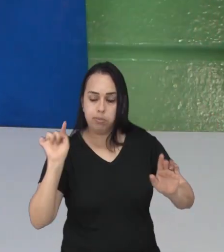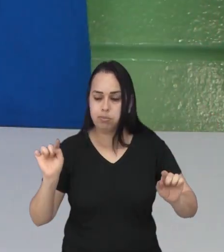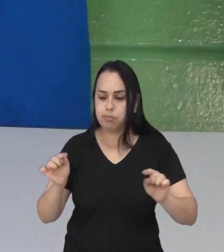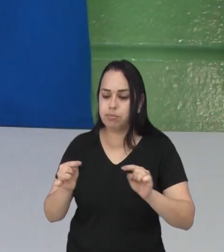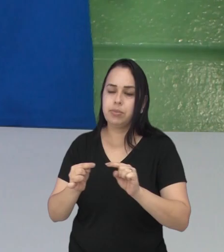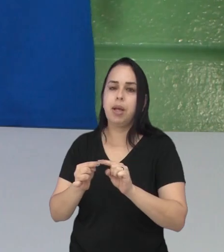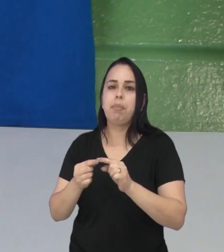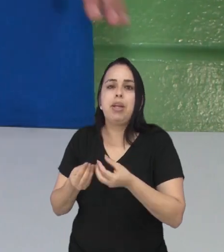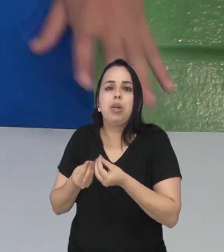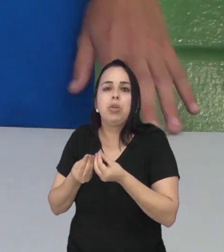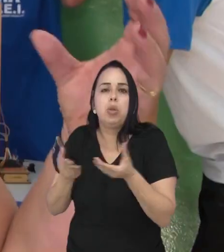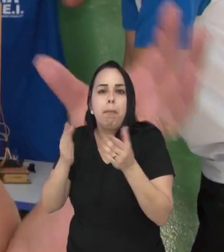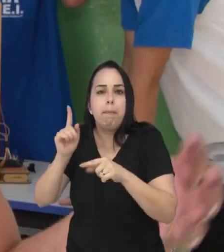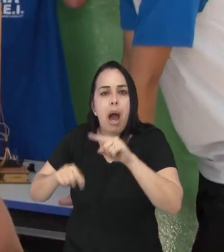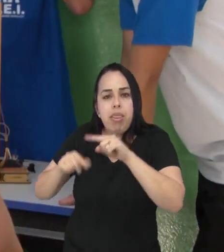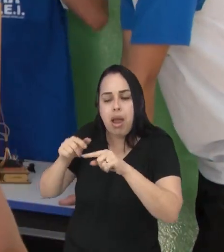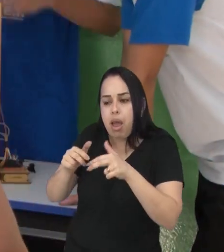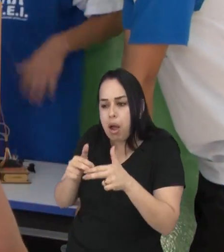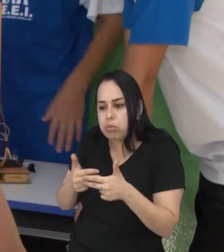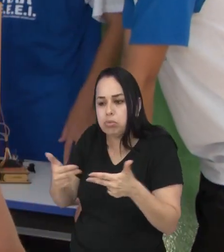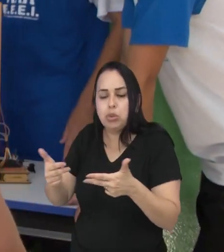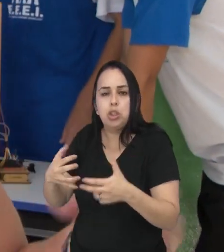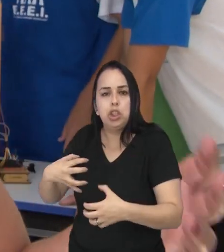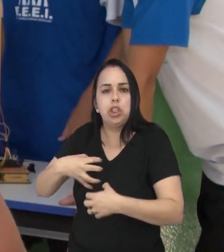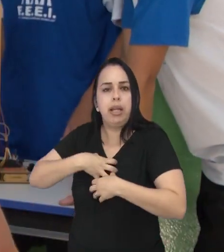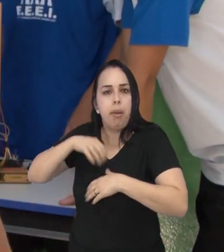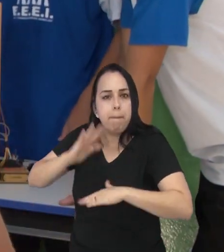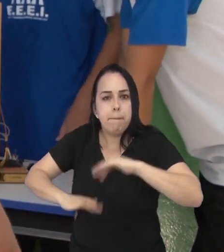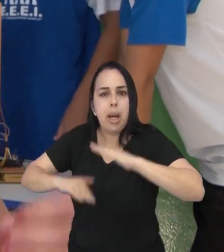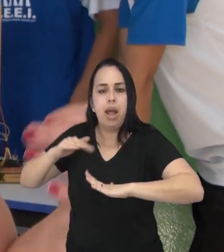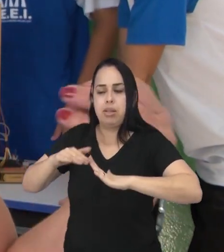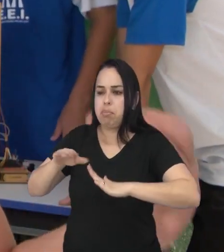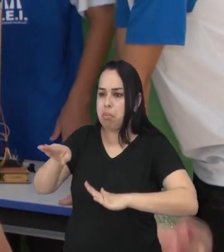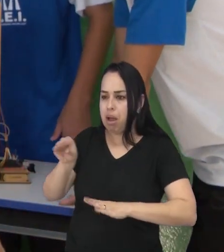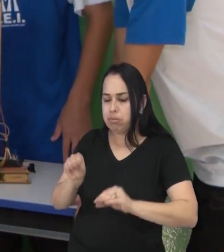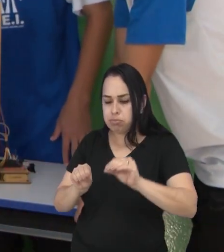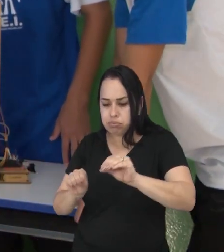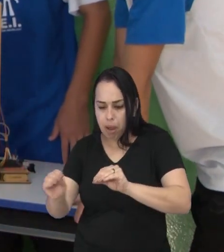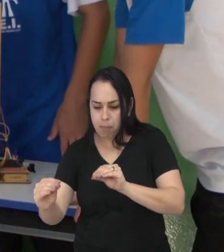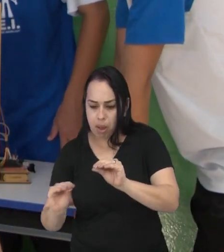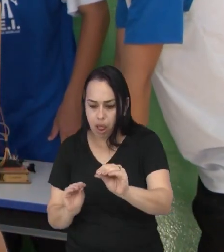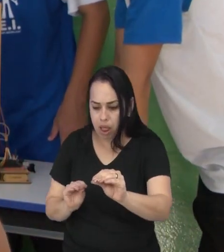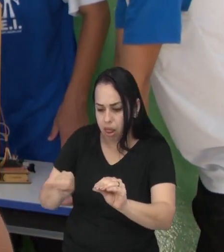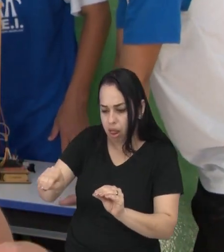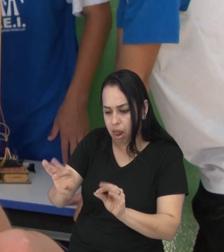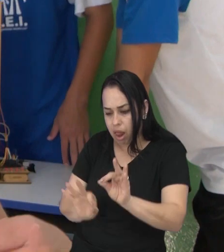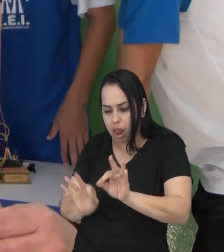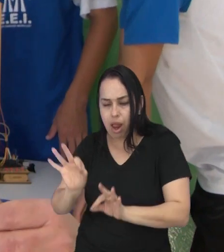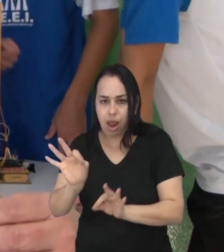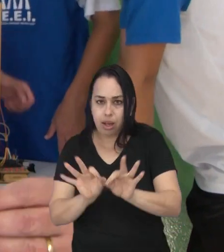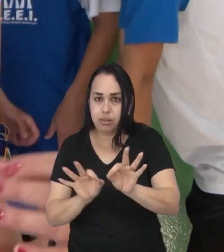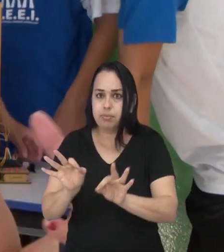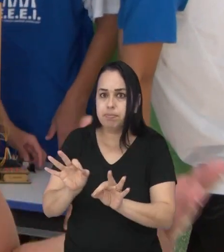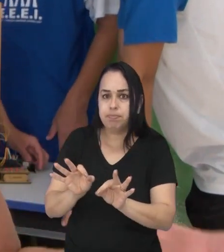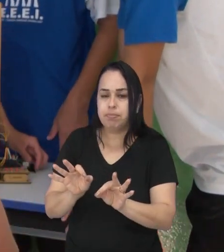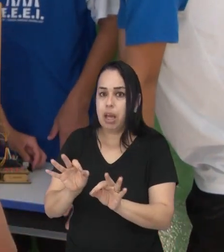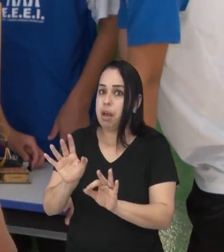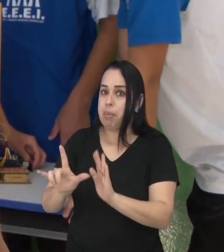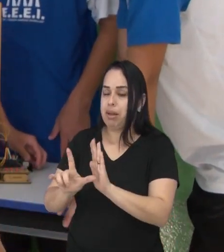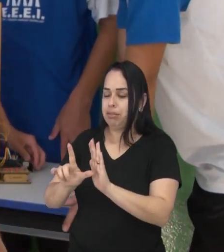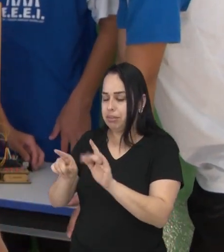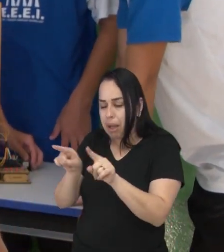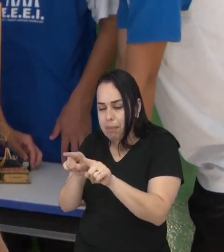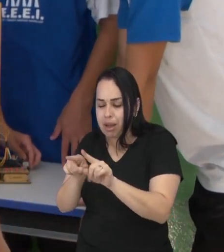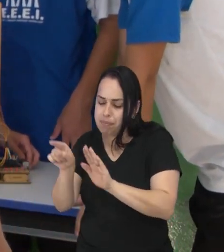trazer materiais práticos para eles manusearem, para eles elaborarem projetos, para eles até